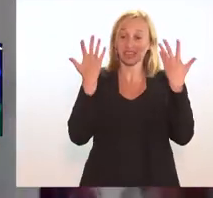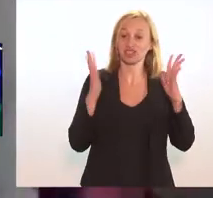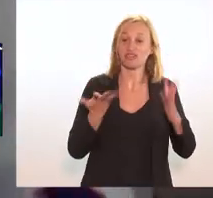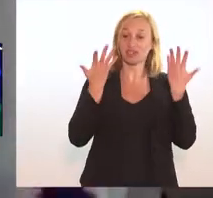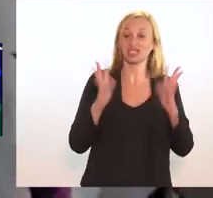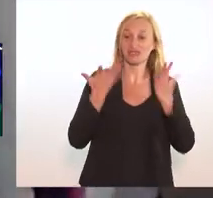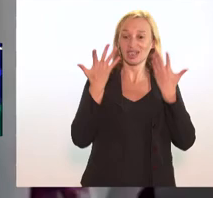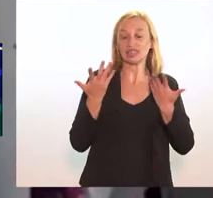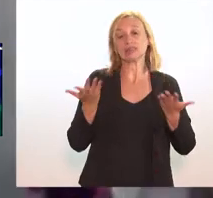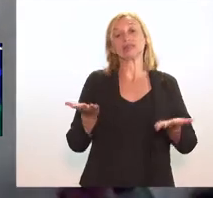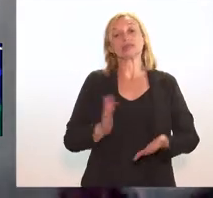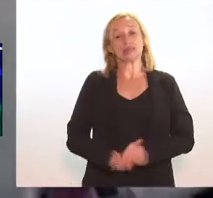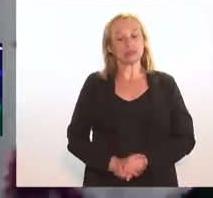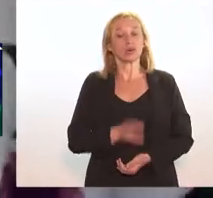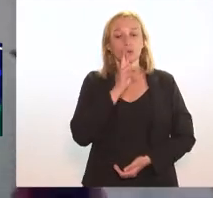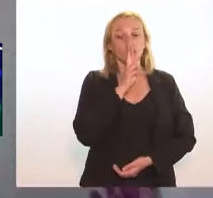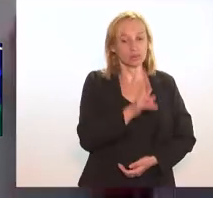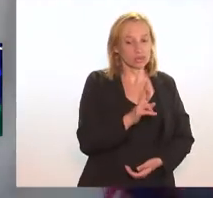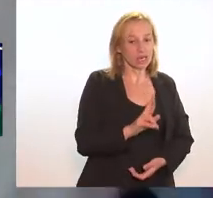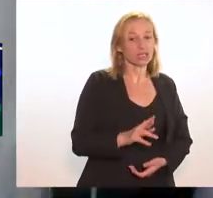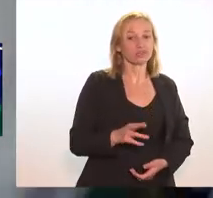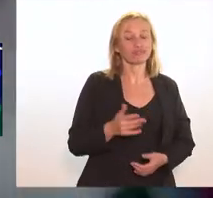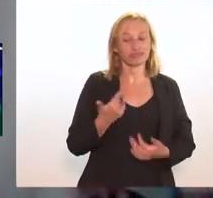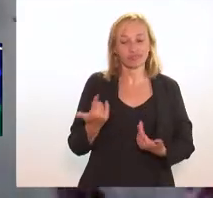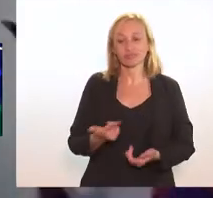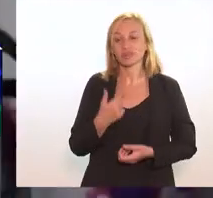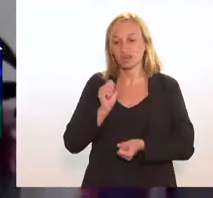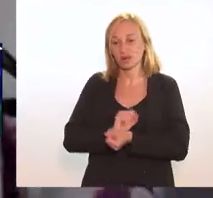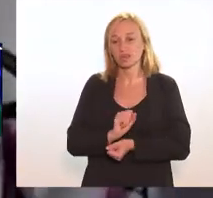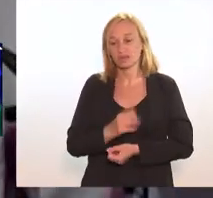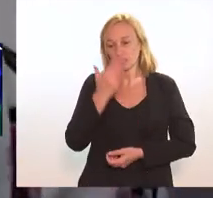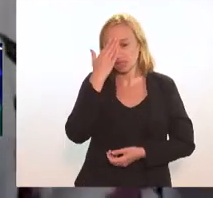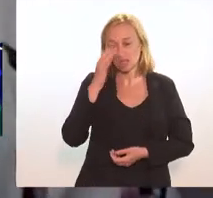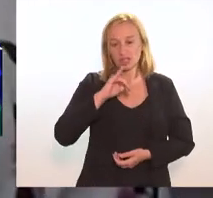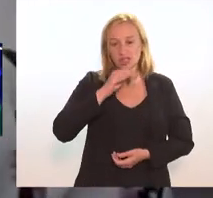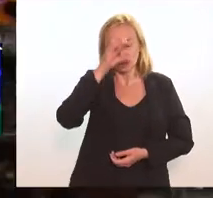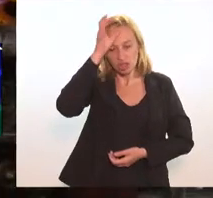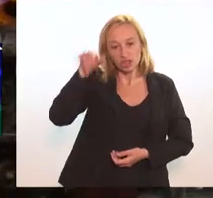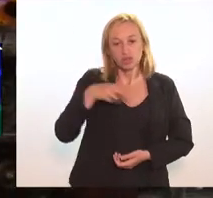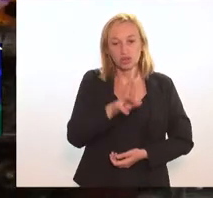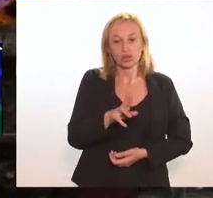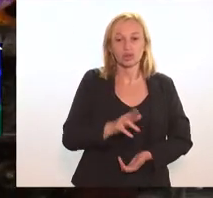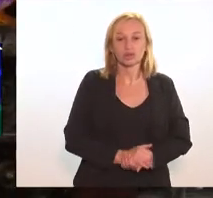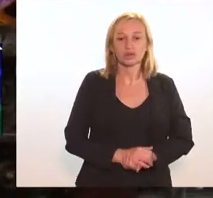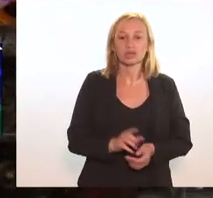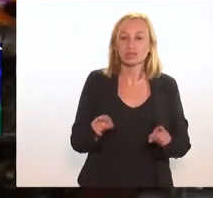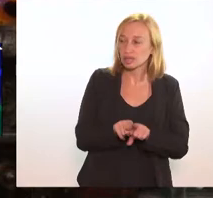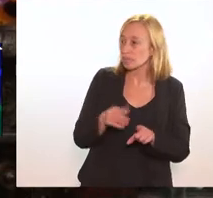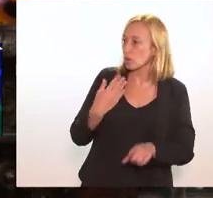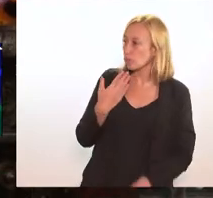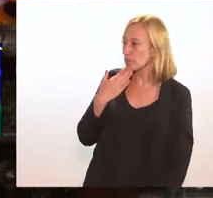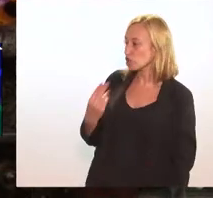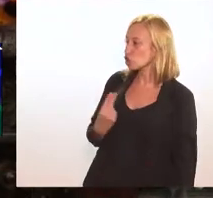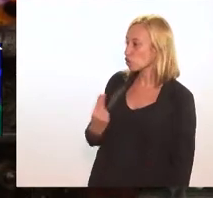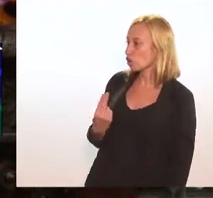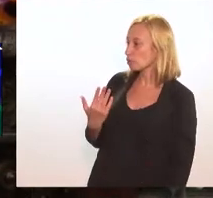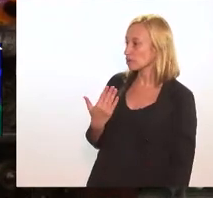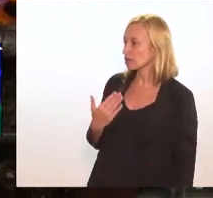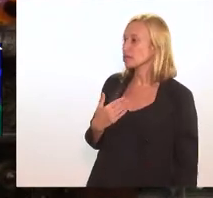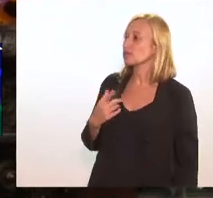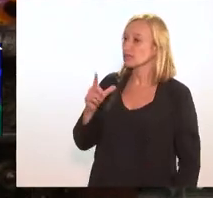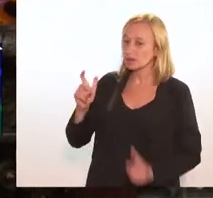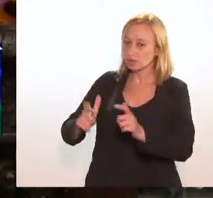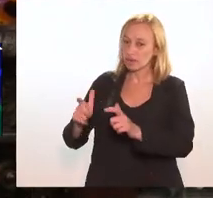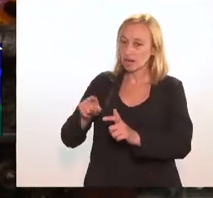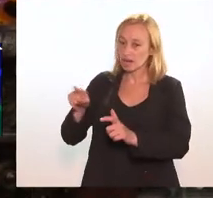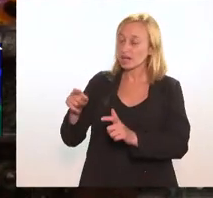na ponta não vai ser o resultado esperado por todos nós. Obrigado, tia Ju. Obrigada, deputada Lucinha. Também pedi a coautoria, que é aquela região